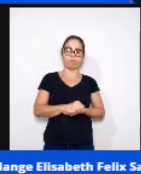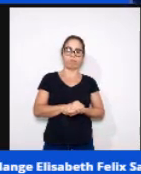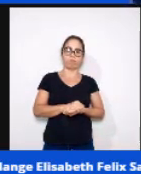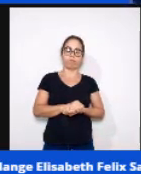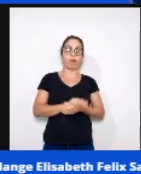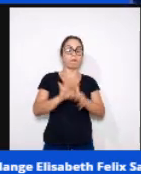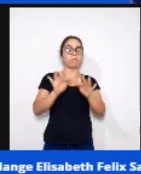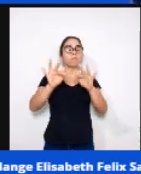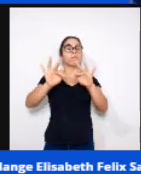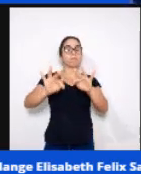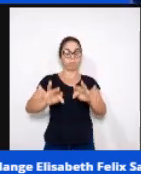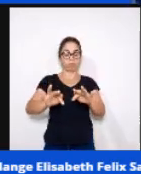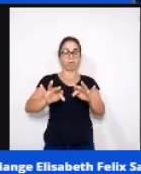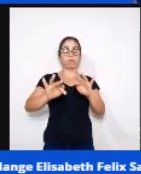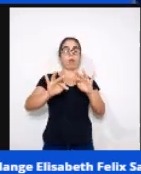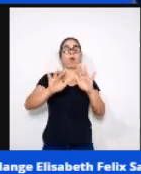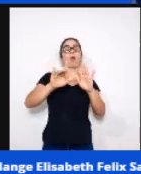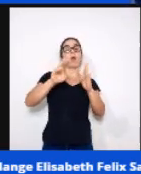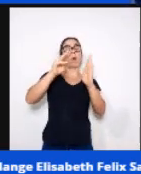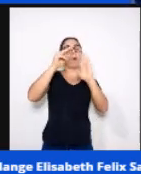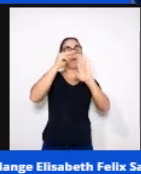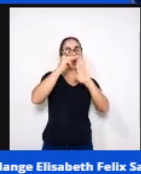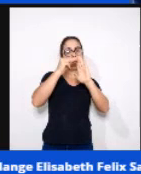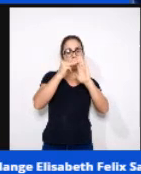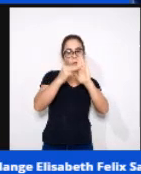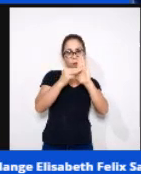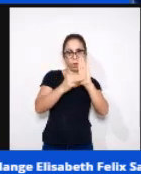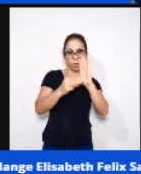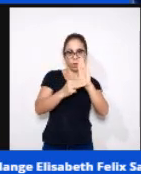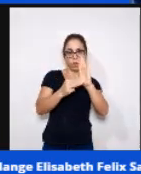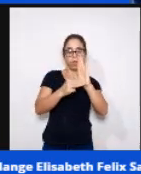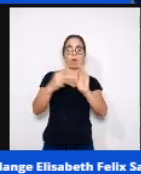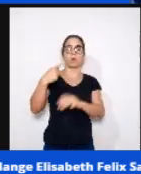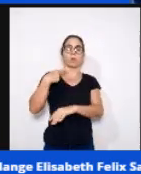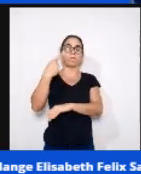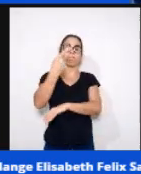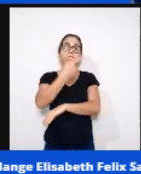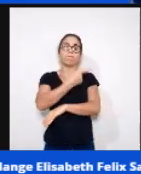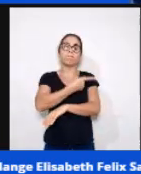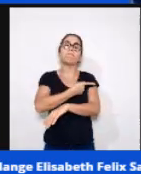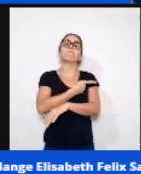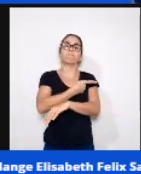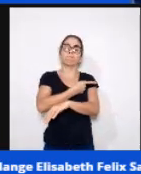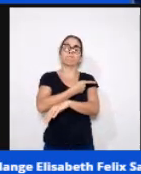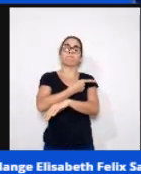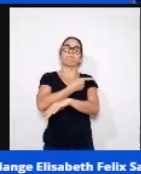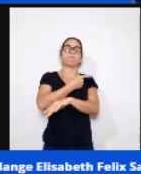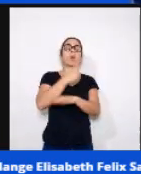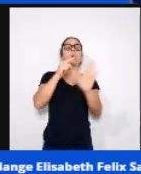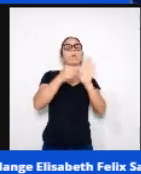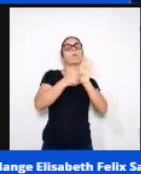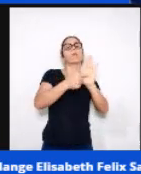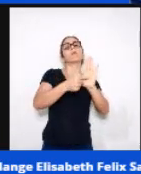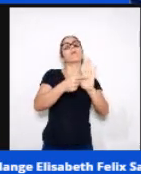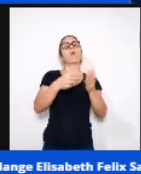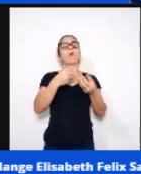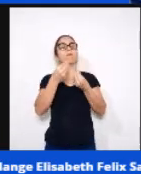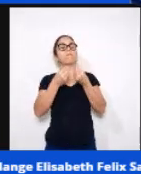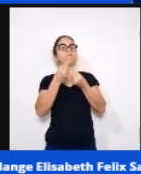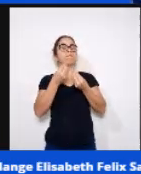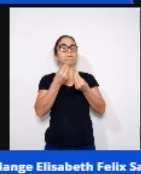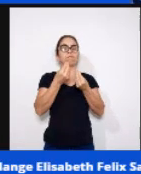finalizando aí, então, os procedimentos metodológicos, nós destacamos assim. Durante